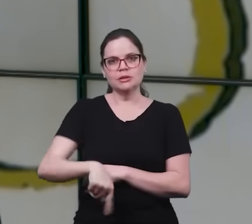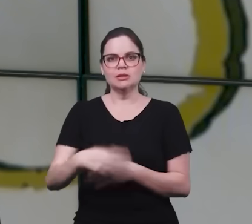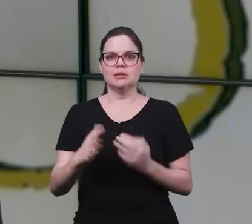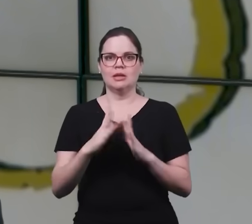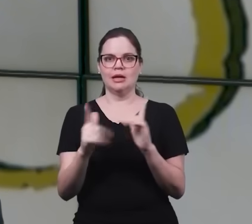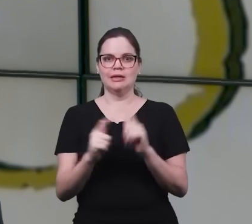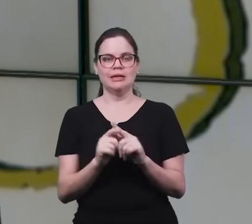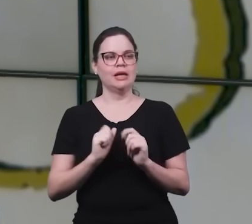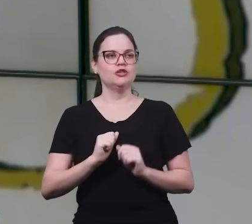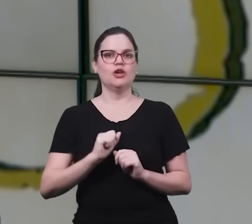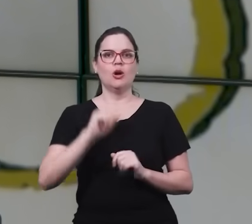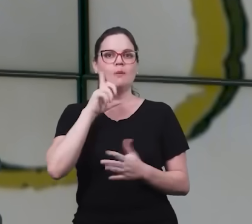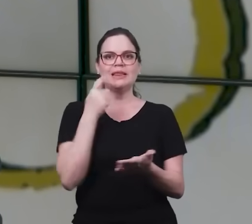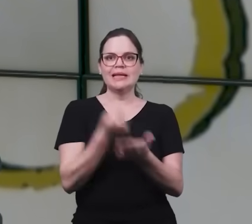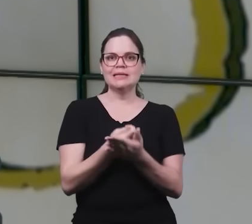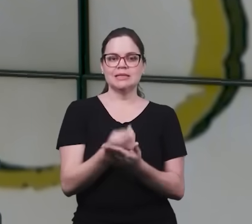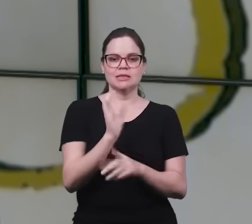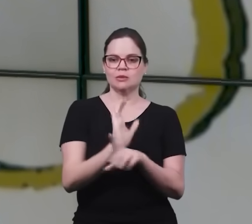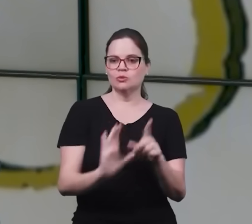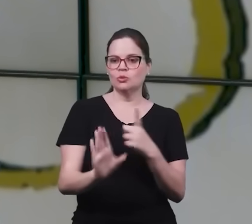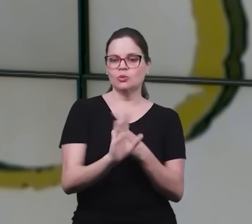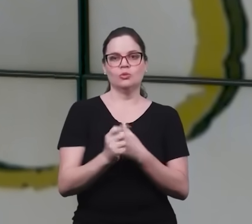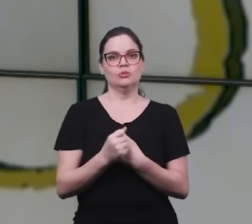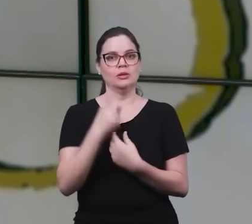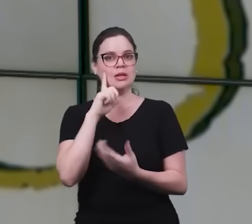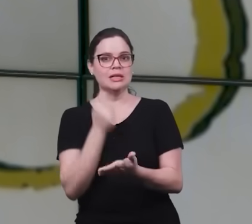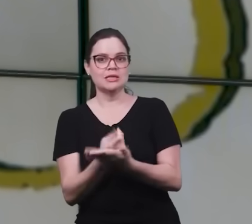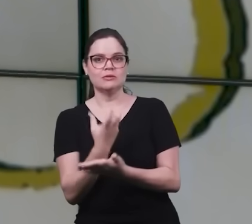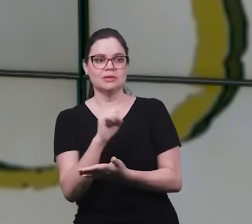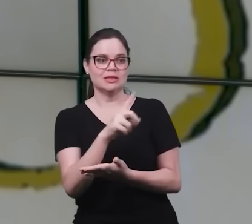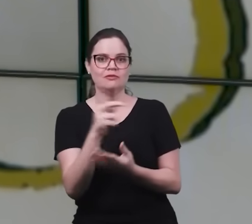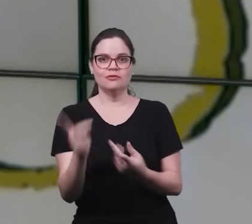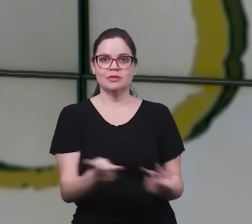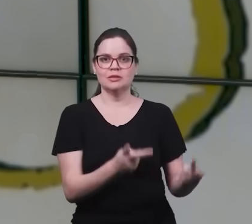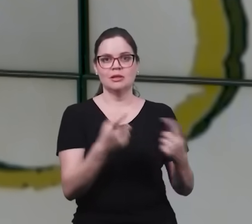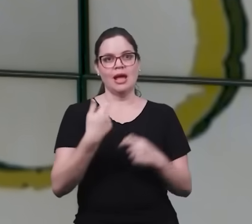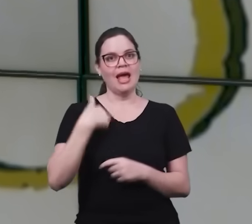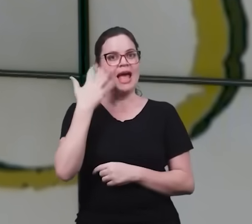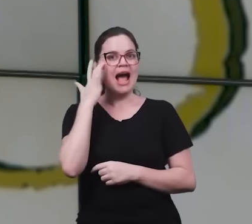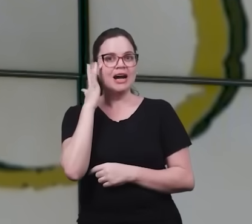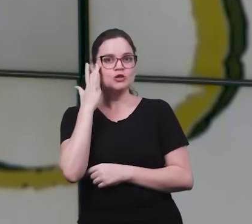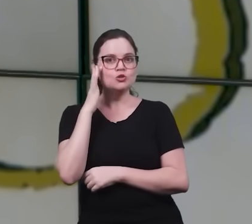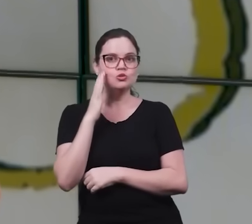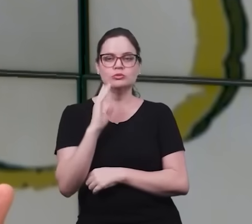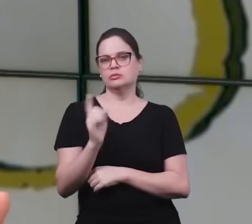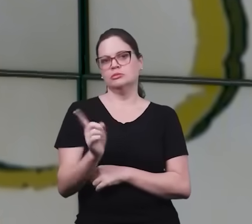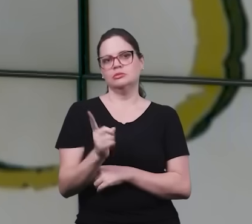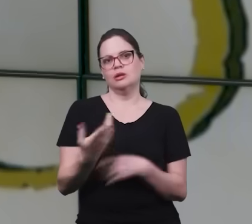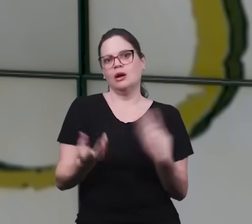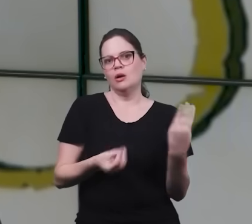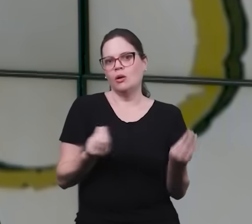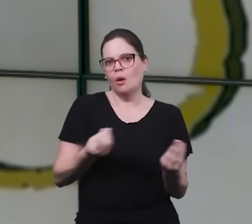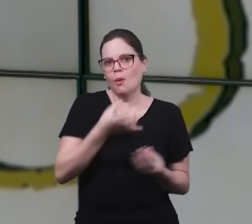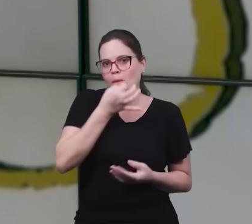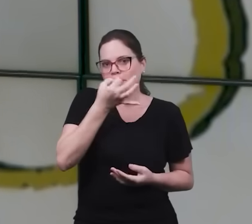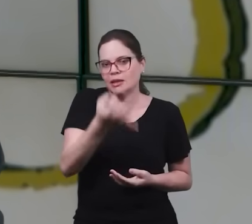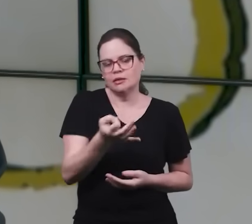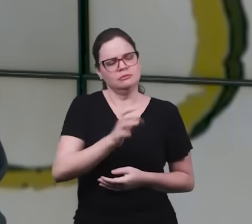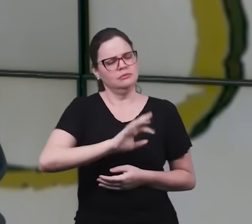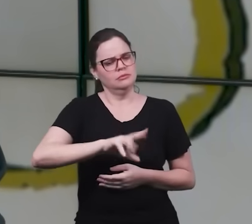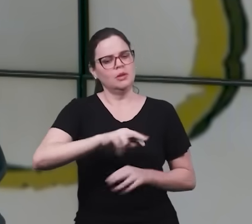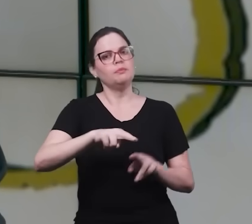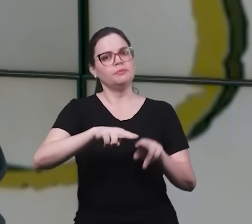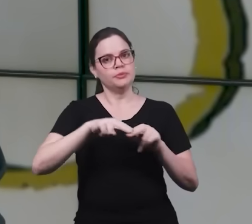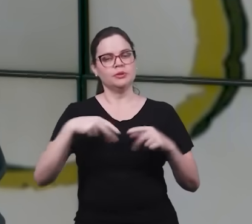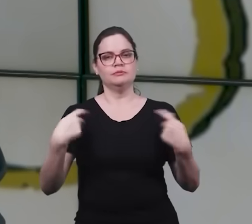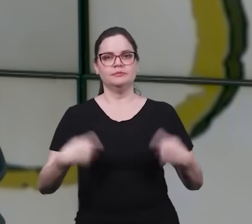a direção de uma visita, sem o dom de ciência, você vai para quê? Vai para o achismo? Você vai para onde é que você vai? Então, por